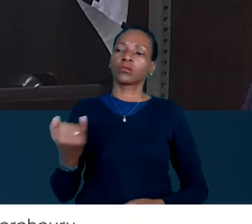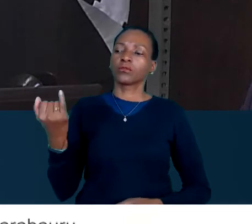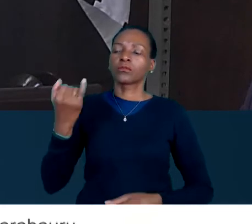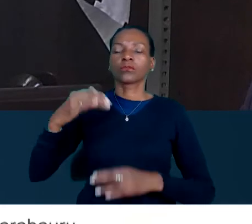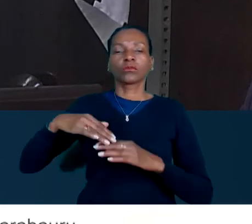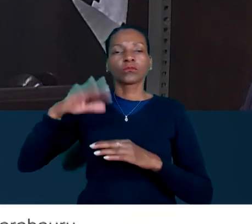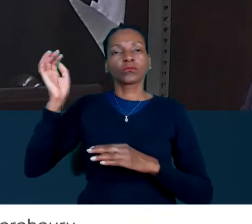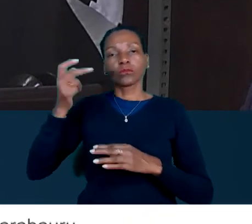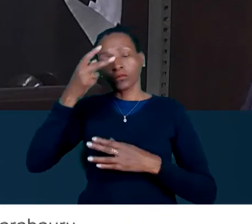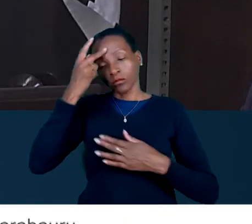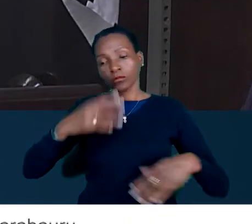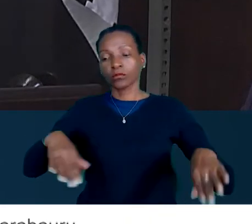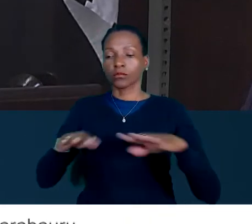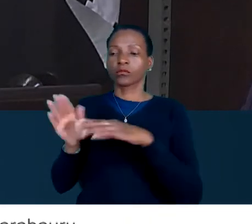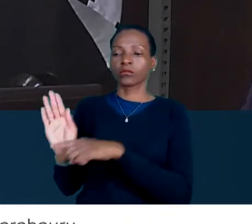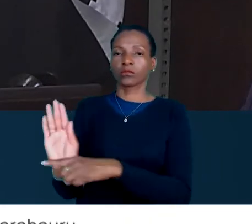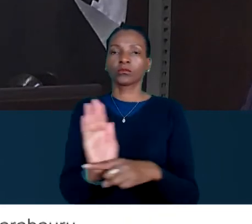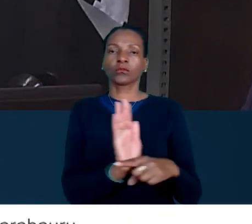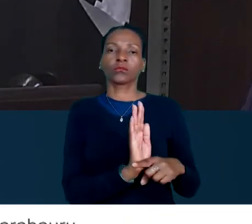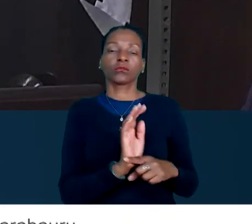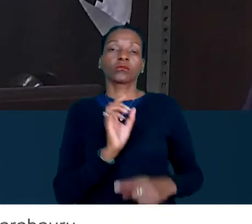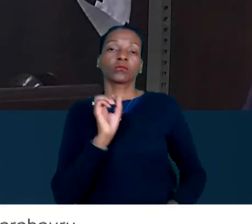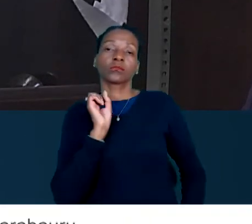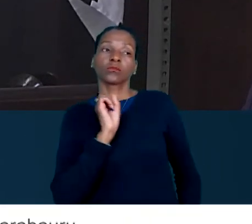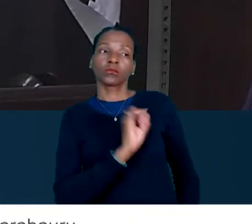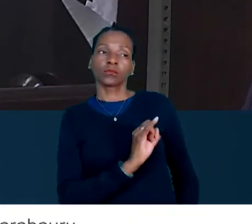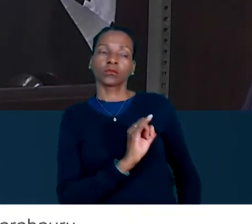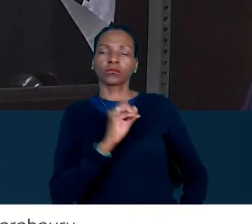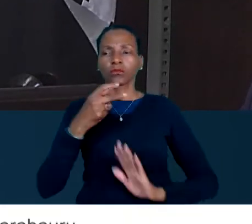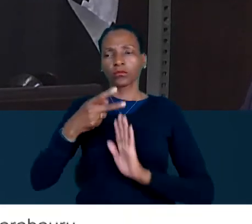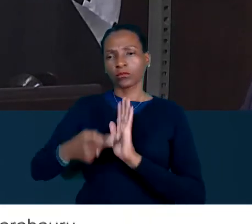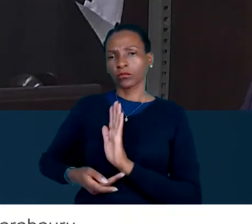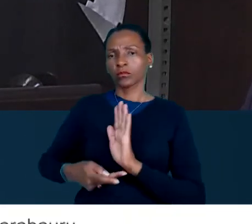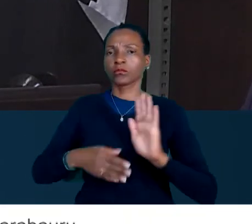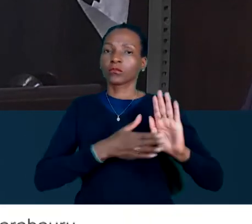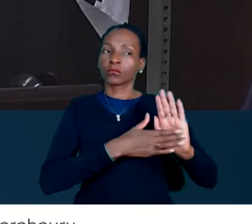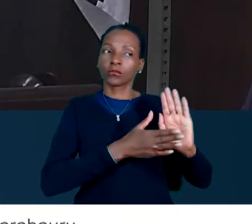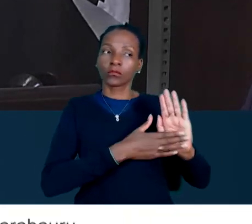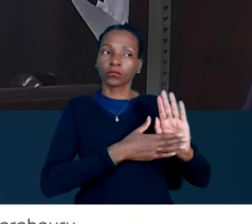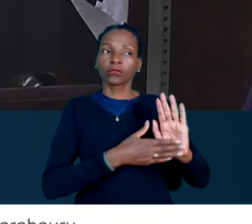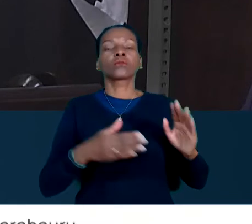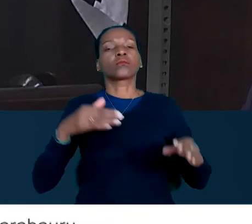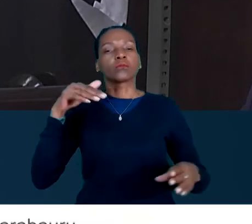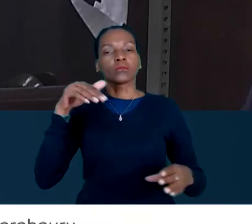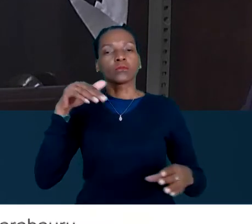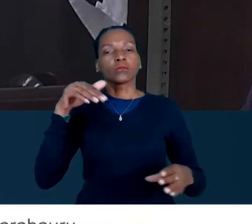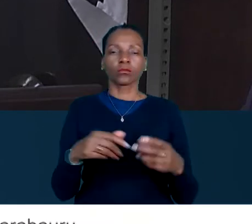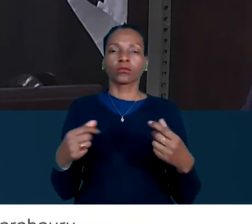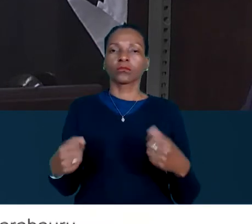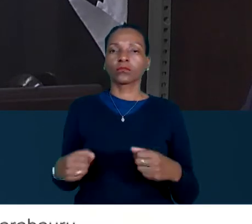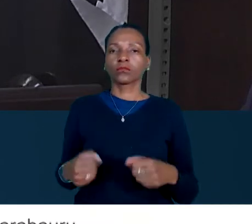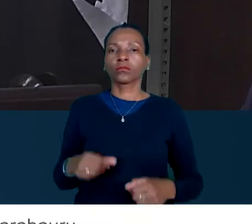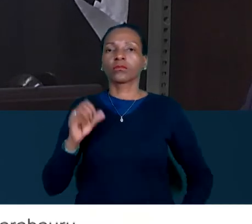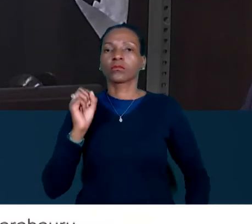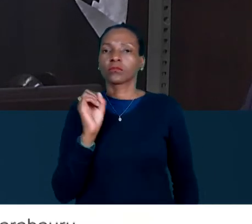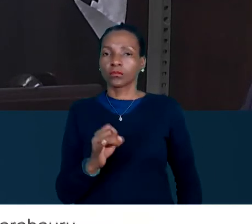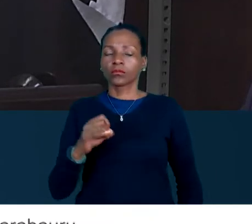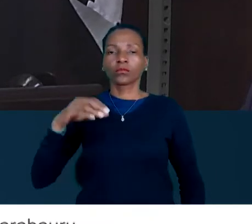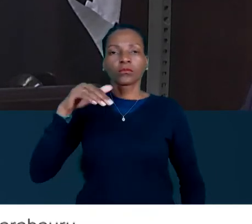se porventura o projeto for a pauta seja votado se for votado e aprovado